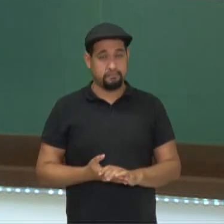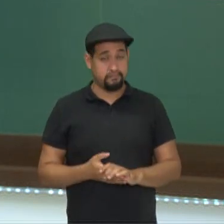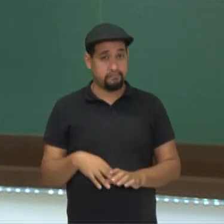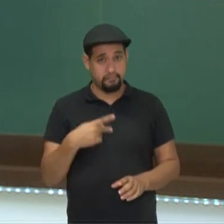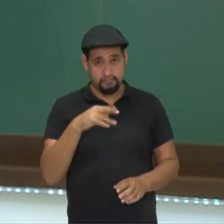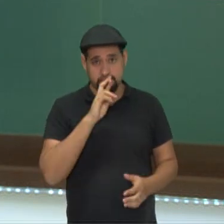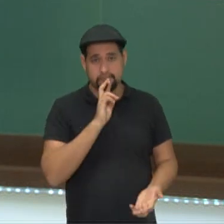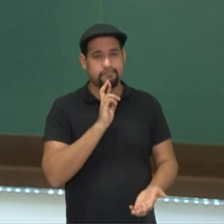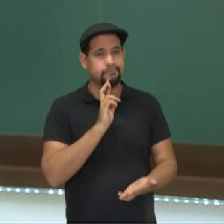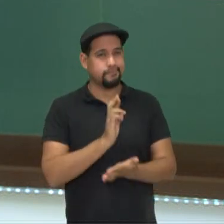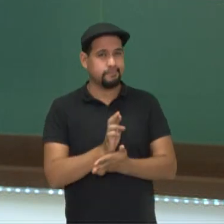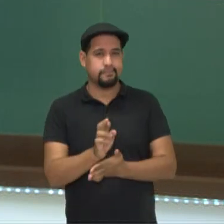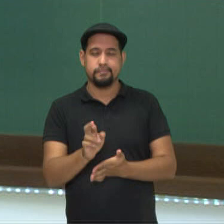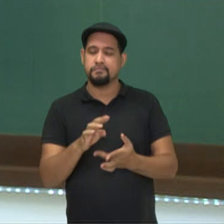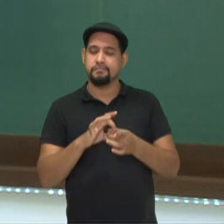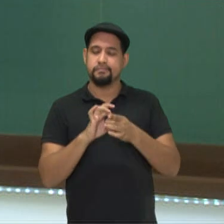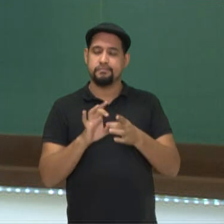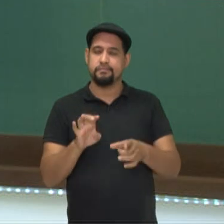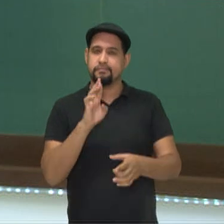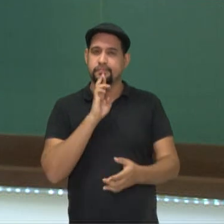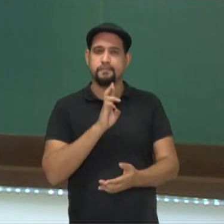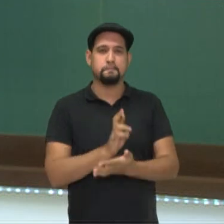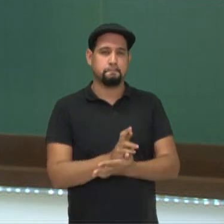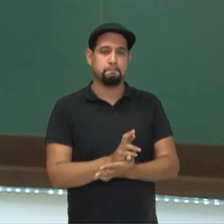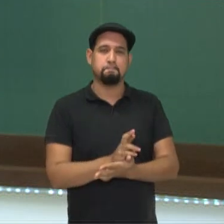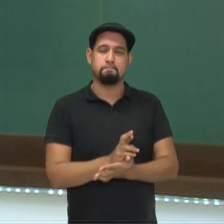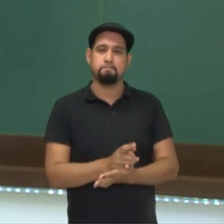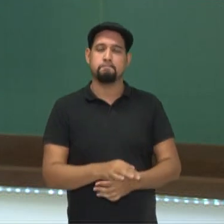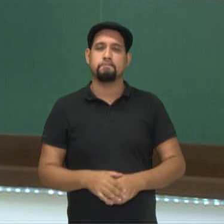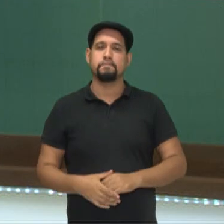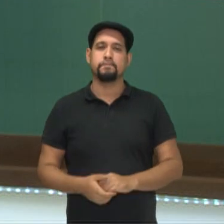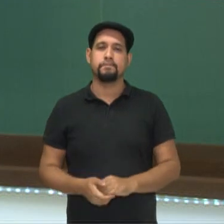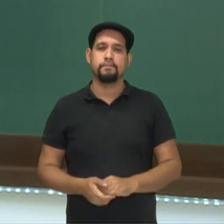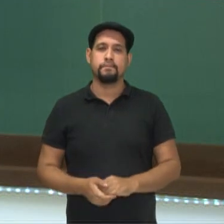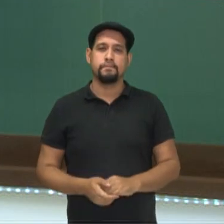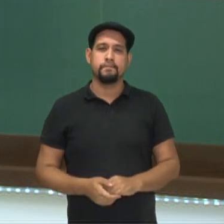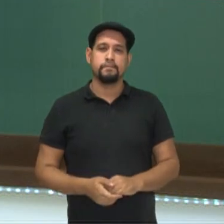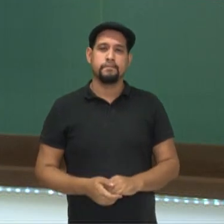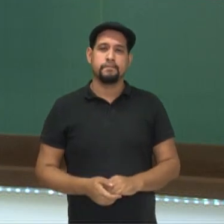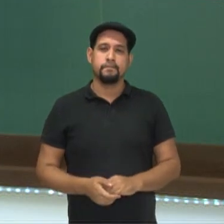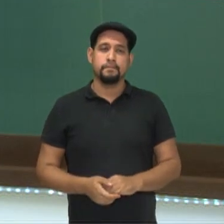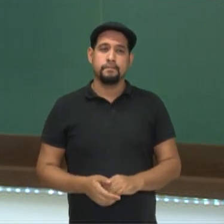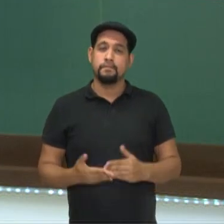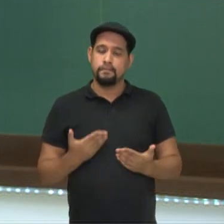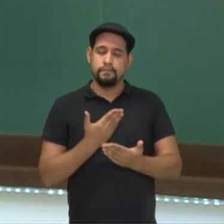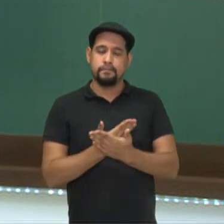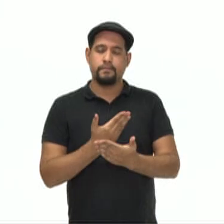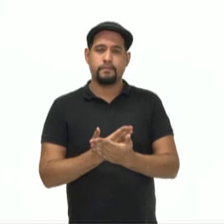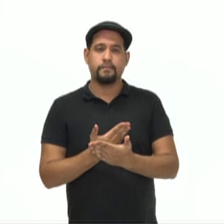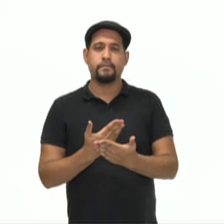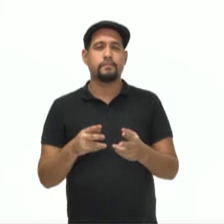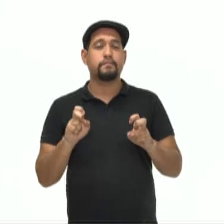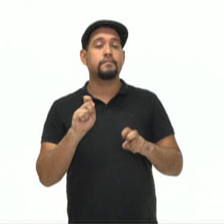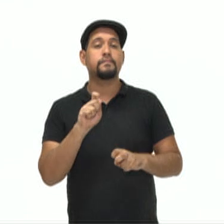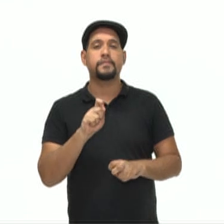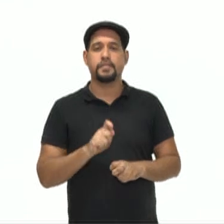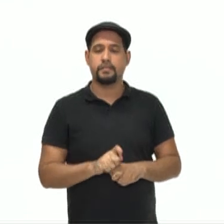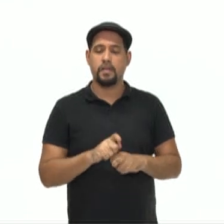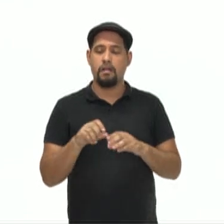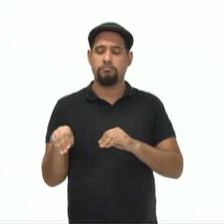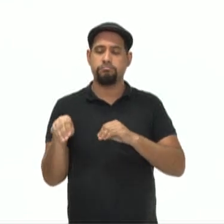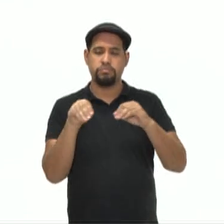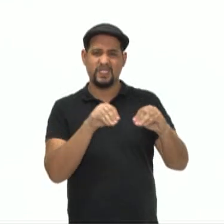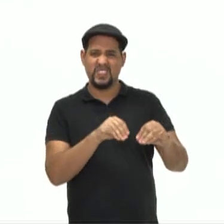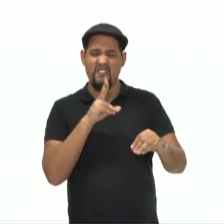essa é a sua resposta, você vai colocar aí sua resposta pessoal. Então, nessa aula nós vimos sobre as